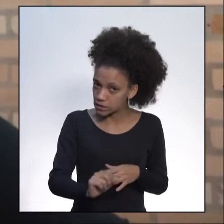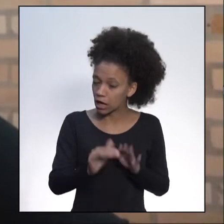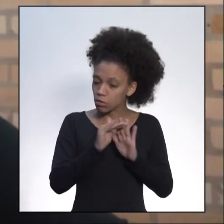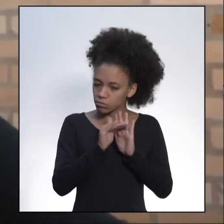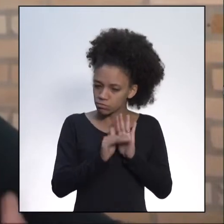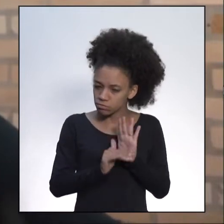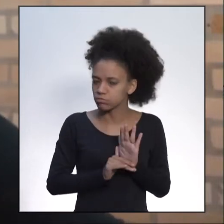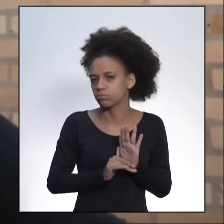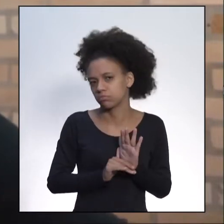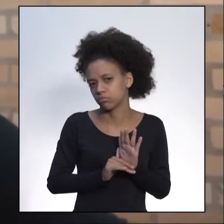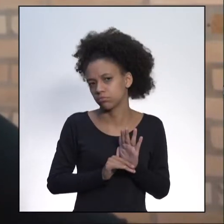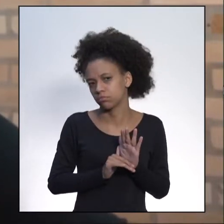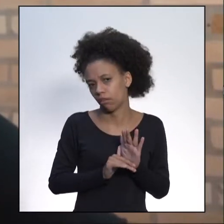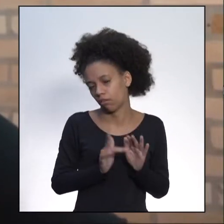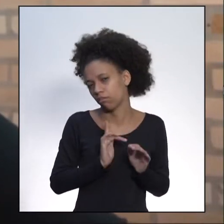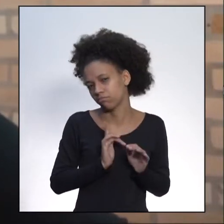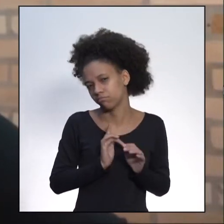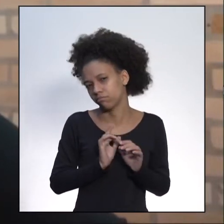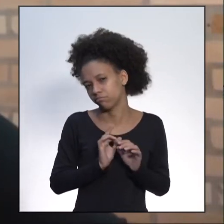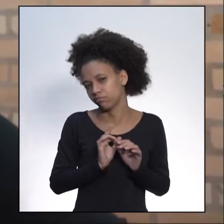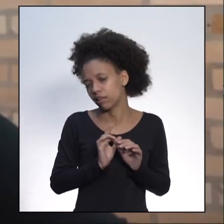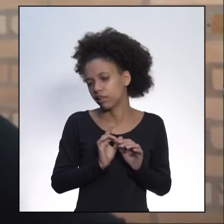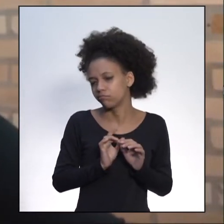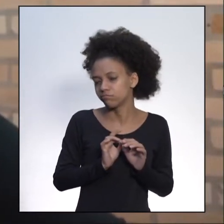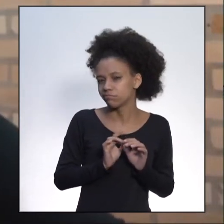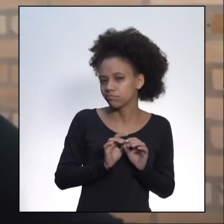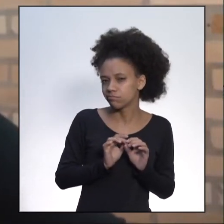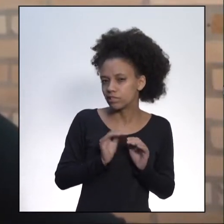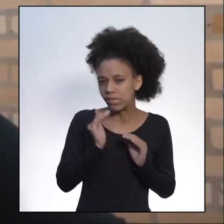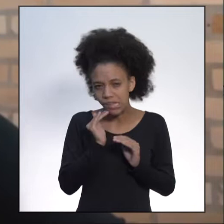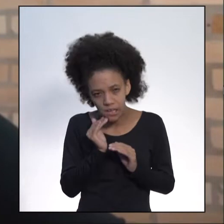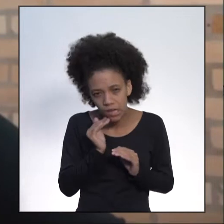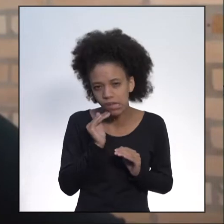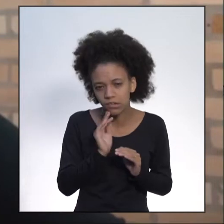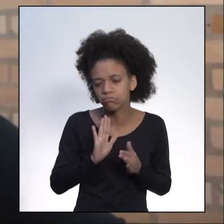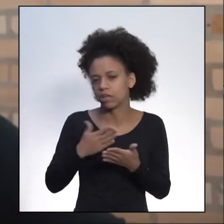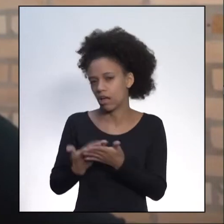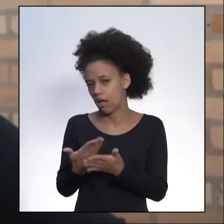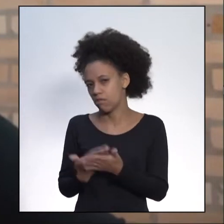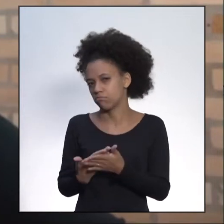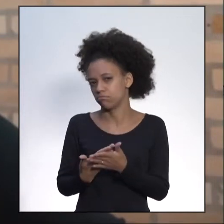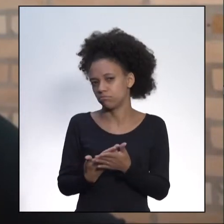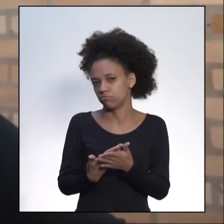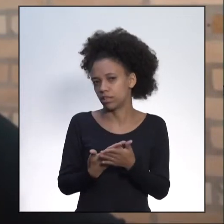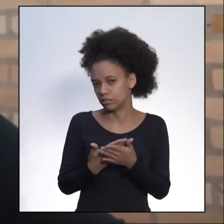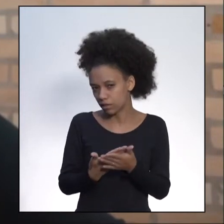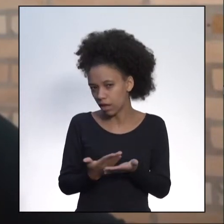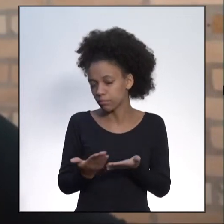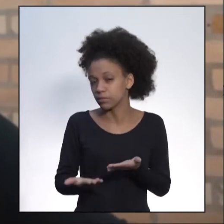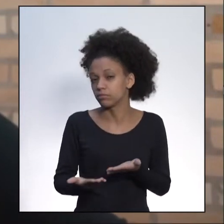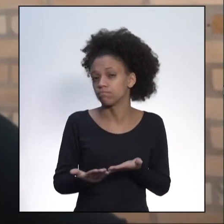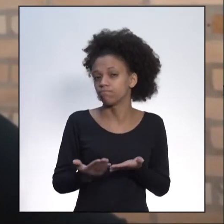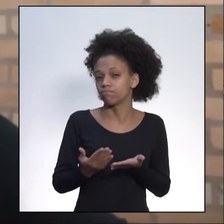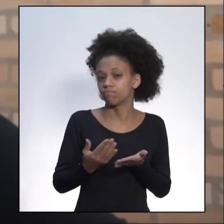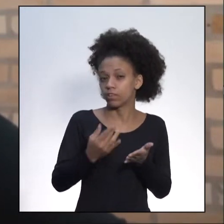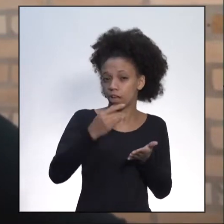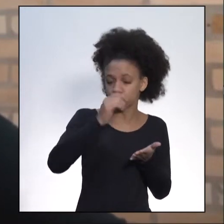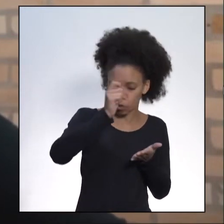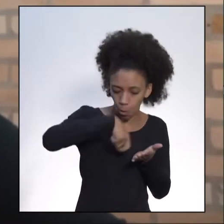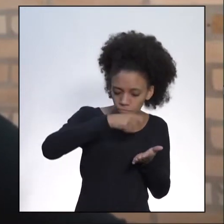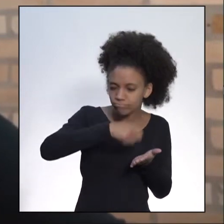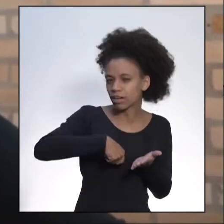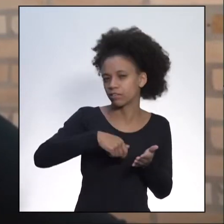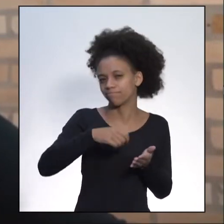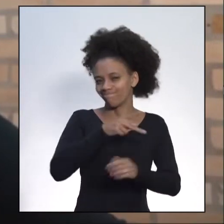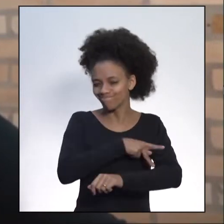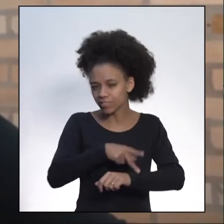quer dizer, é para ter uma quebra daquela aula, né, quebra daquele contrato pedagógico, muitas vezes situações de